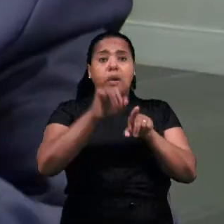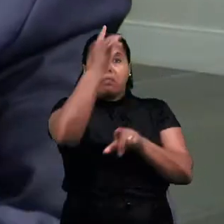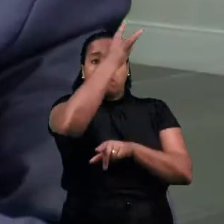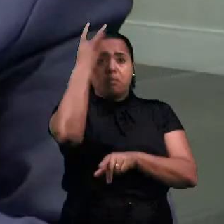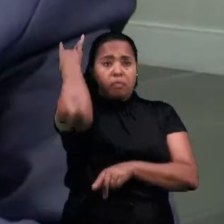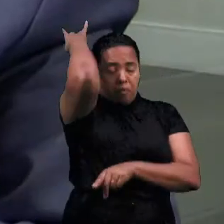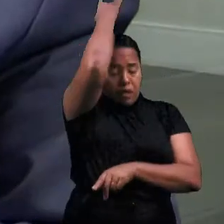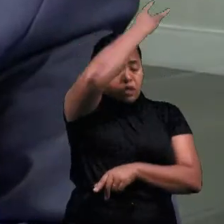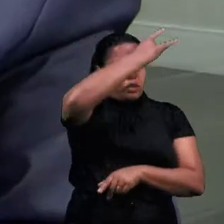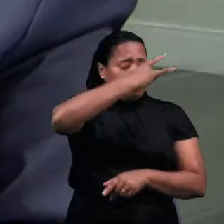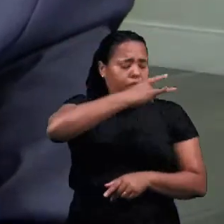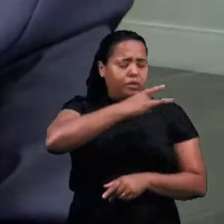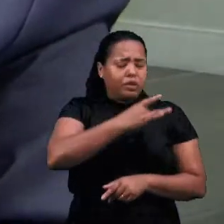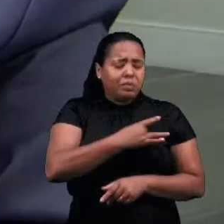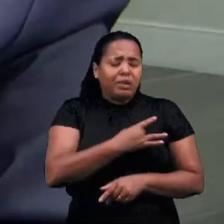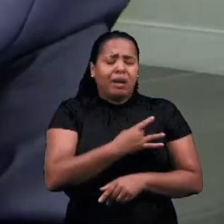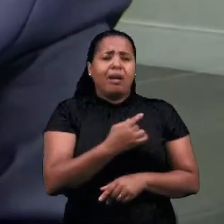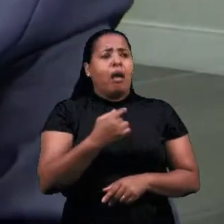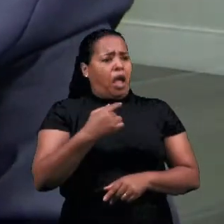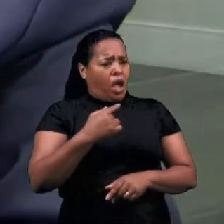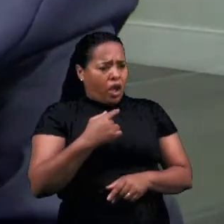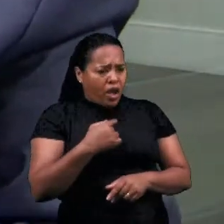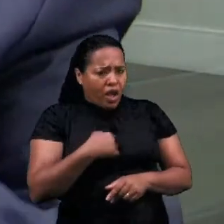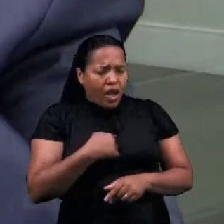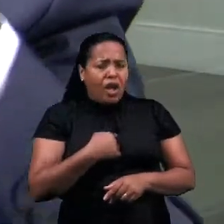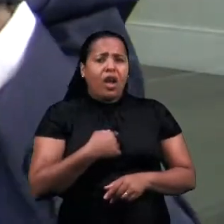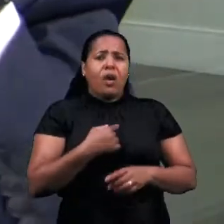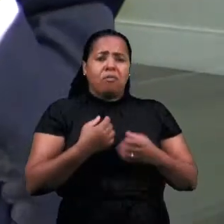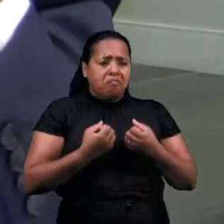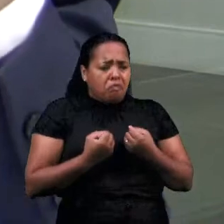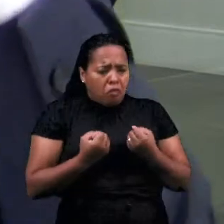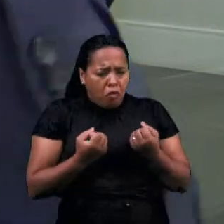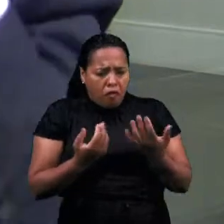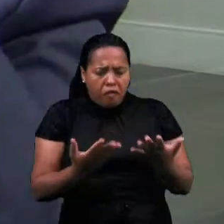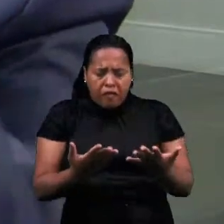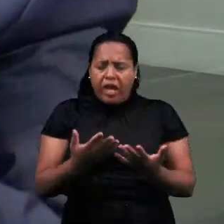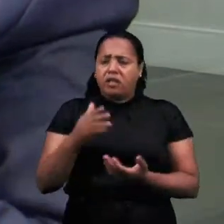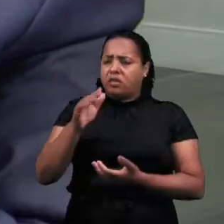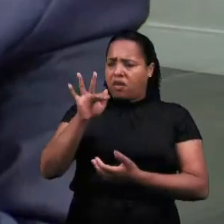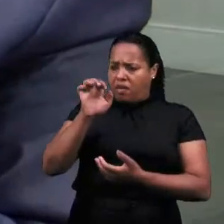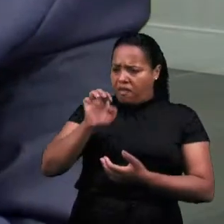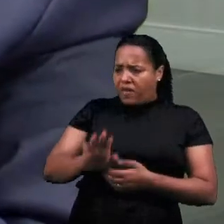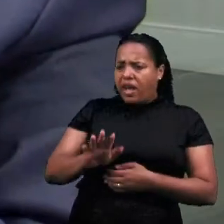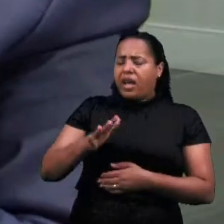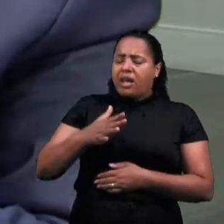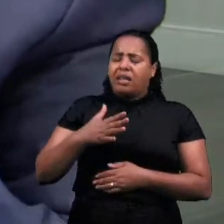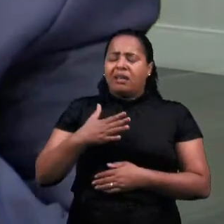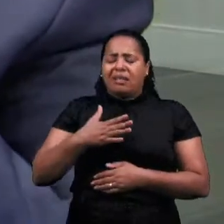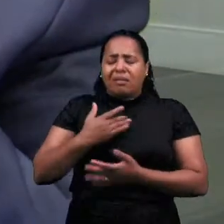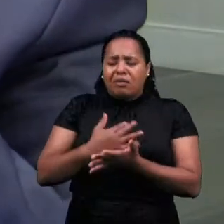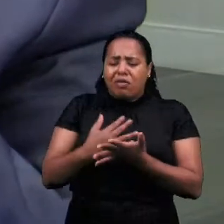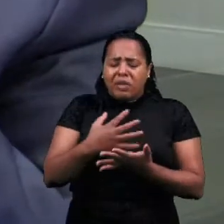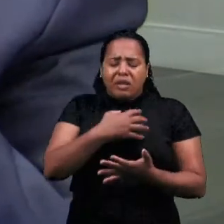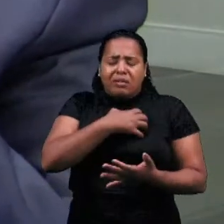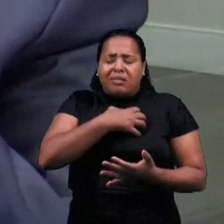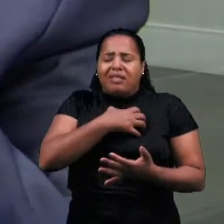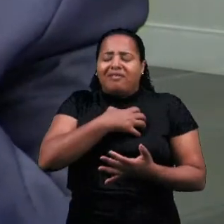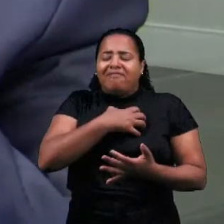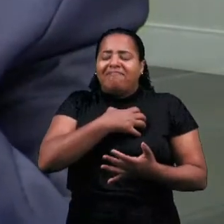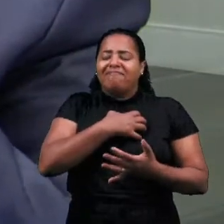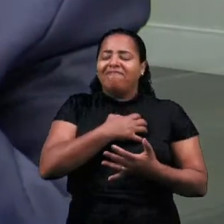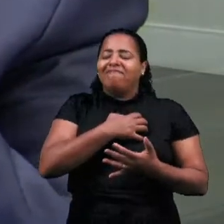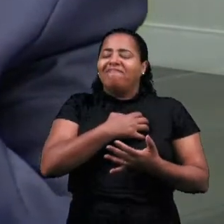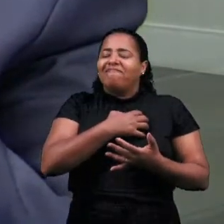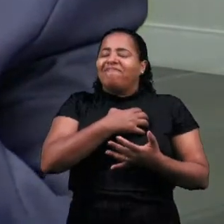Espírito Santo. E eu te confesso, Faé, que aquilo começou a mexer comigo. Por um lado,